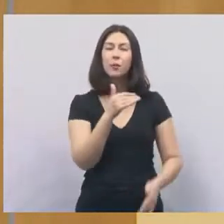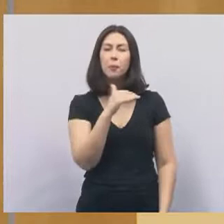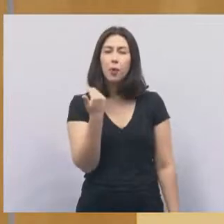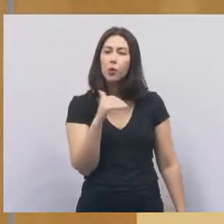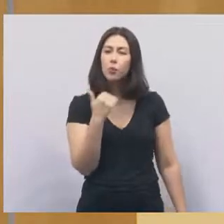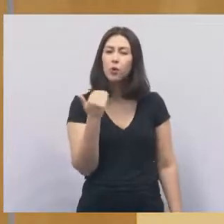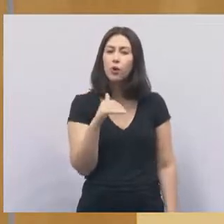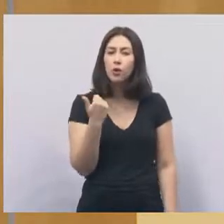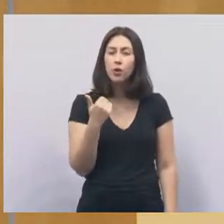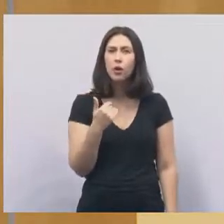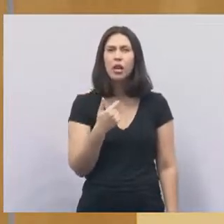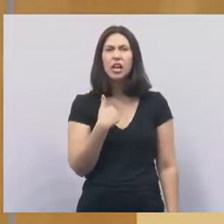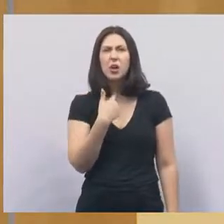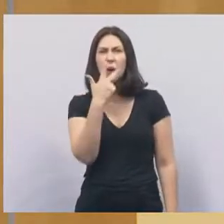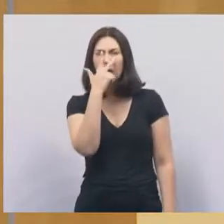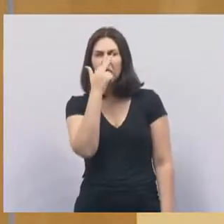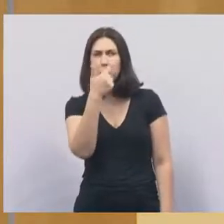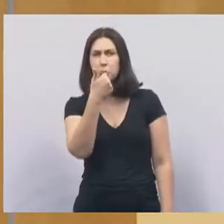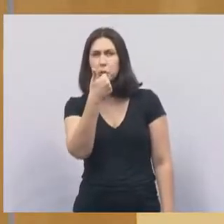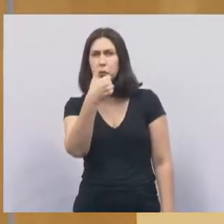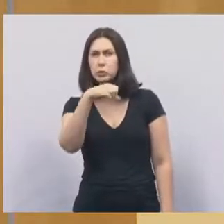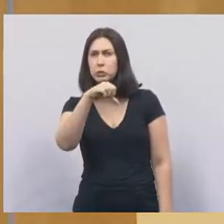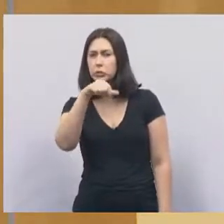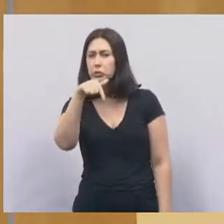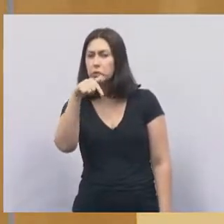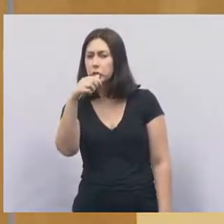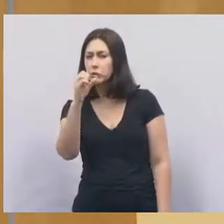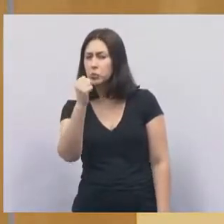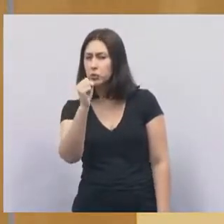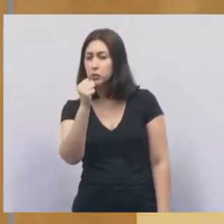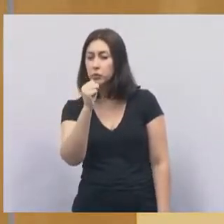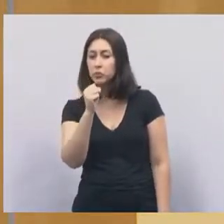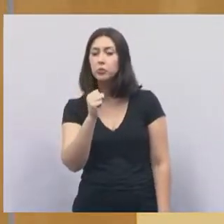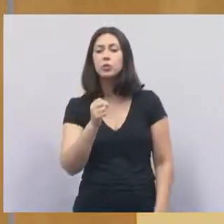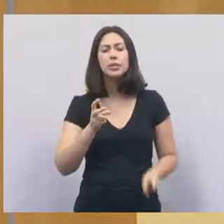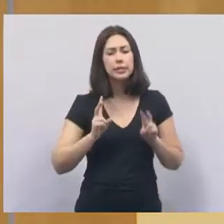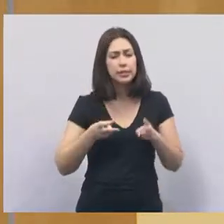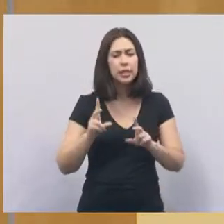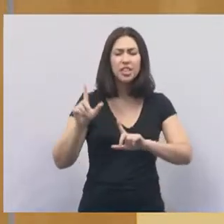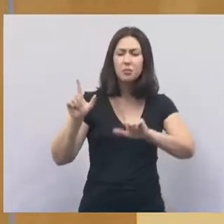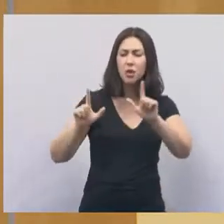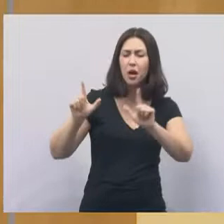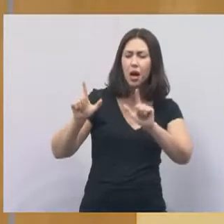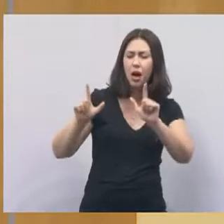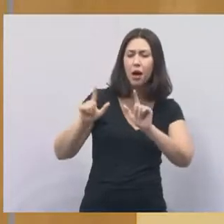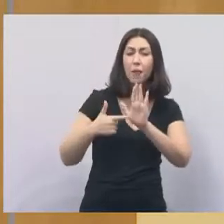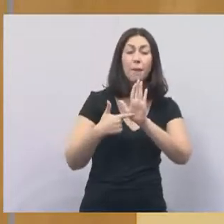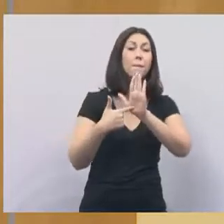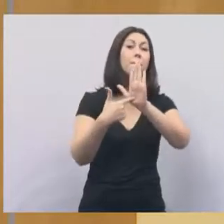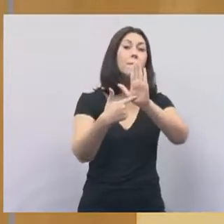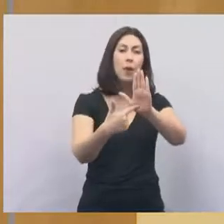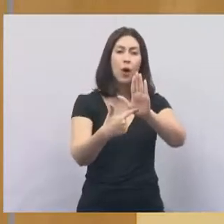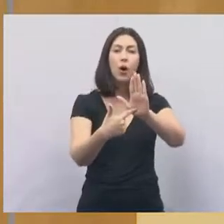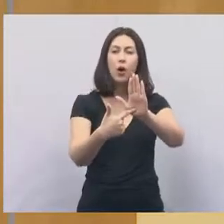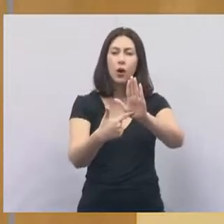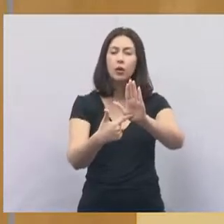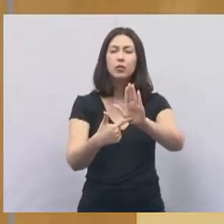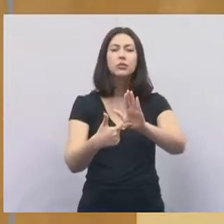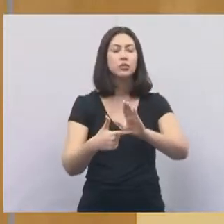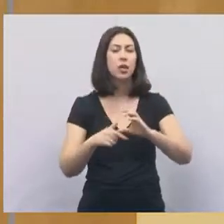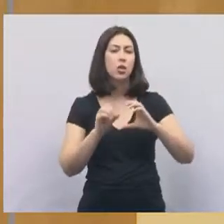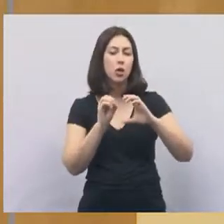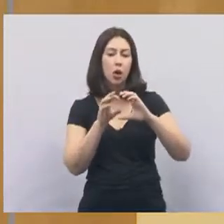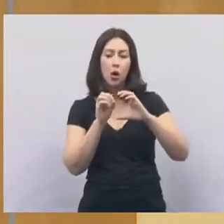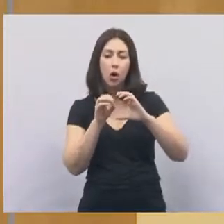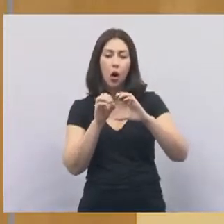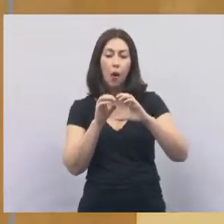foi 1978 Se não me engano passa todas matérias que eu vejo no Fantástico na Rede Globo